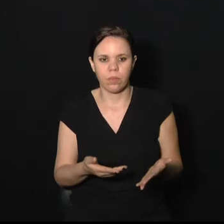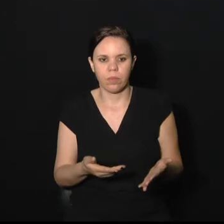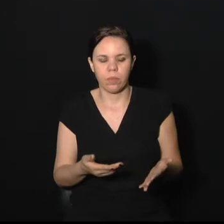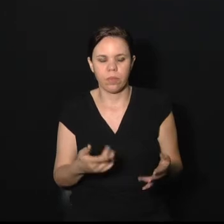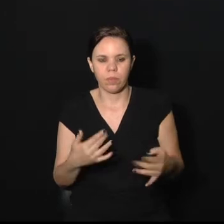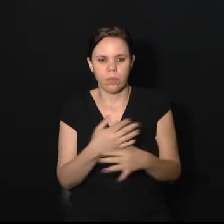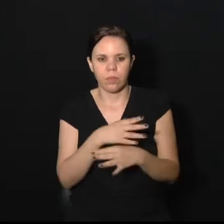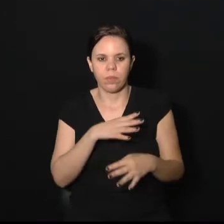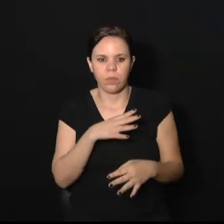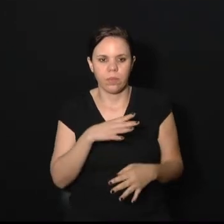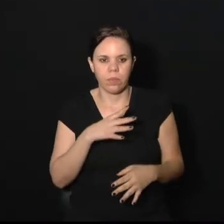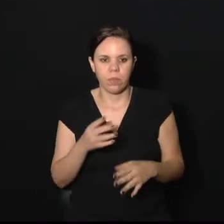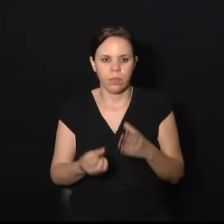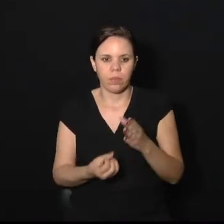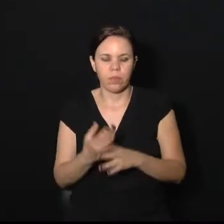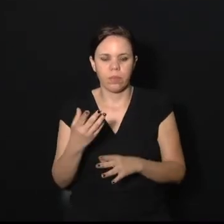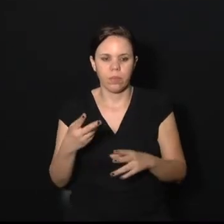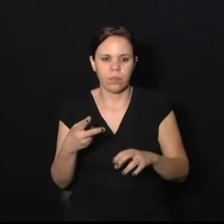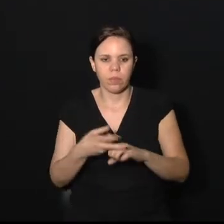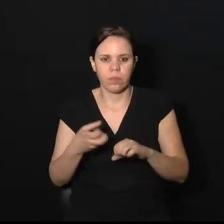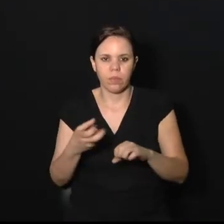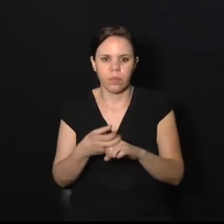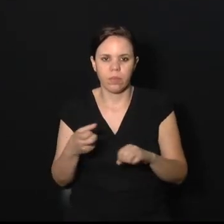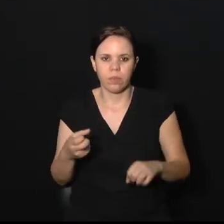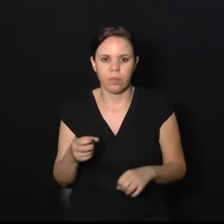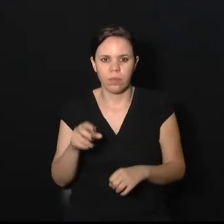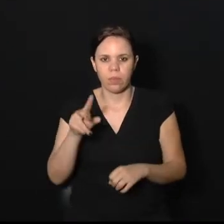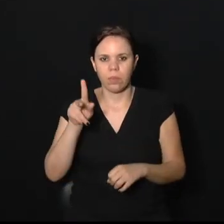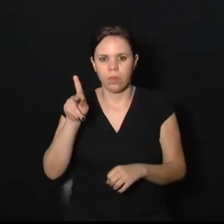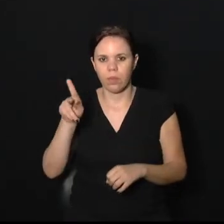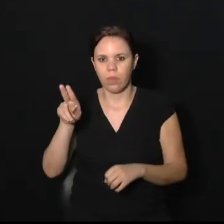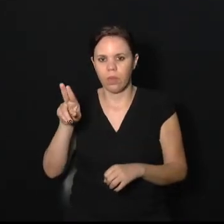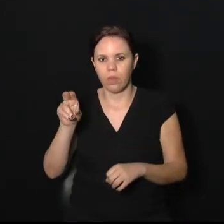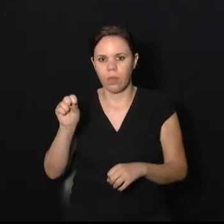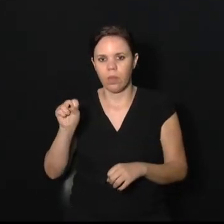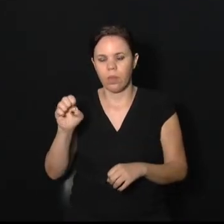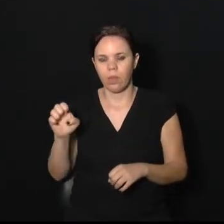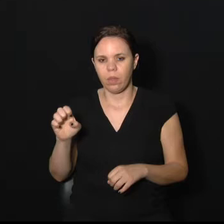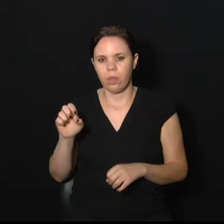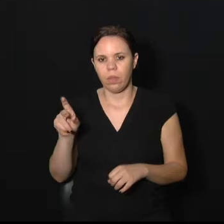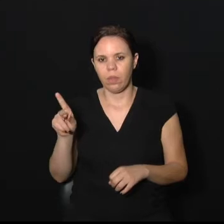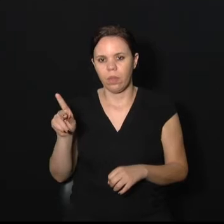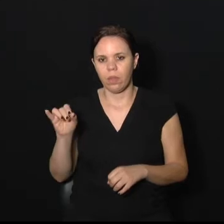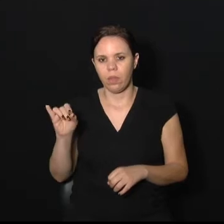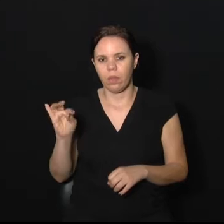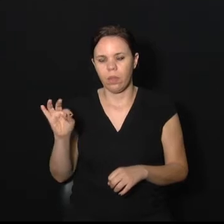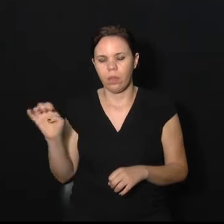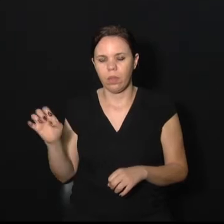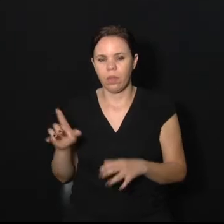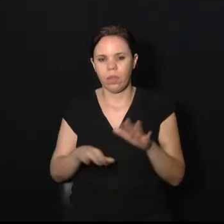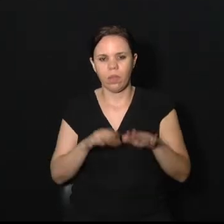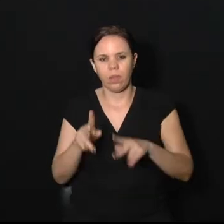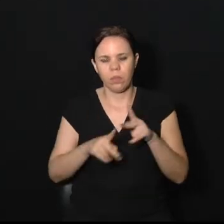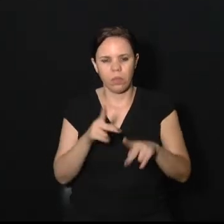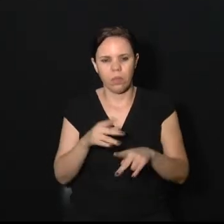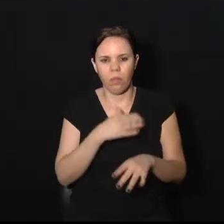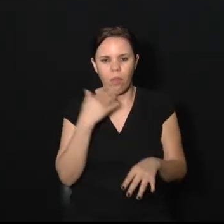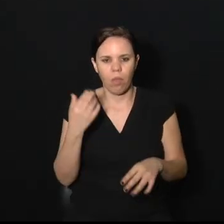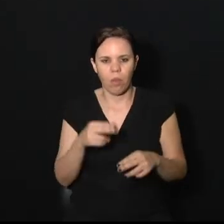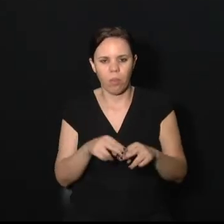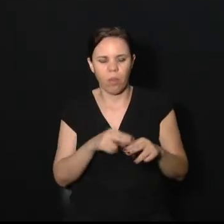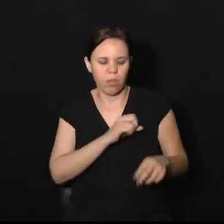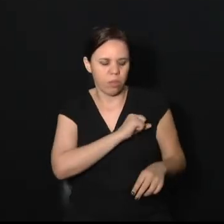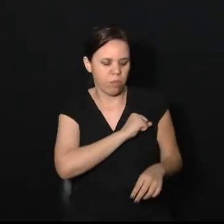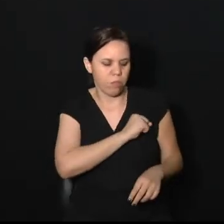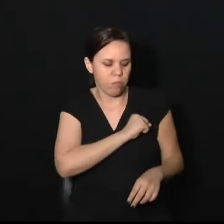criado esse aplicativo chamado Pulse Point nos Estados Unidos, porque se identificou que muita gente que morria por ataque cardíaco poderia ser